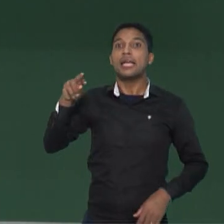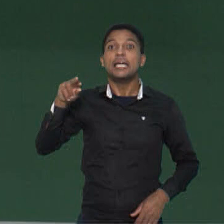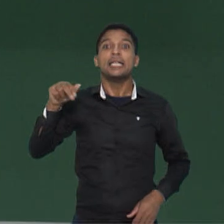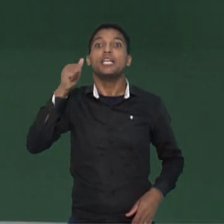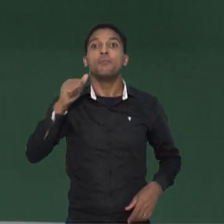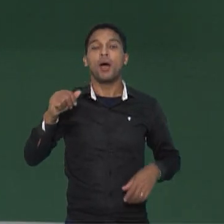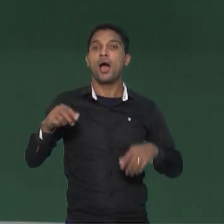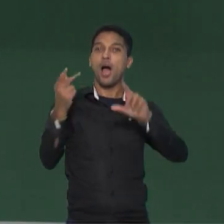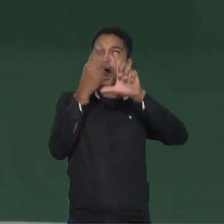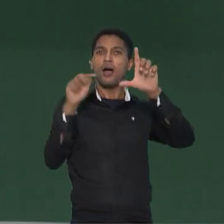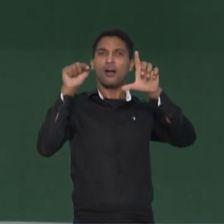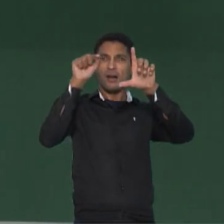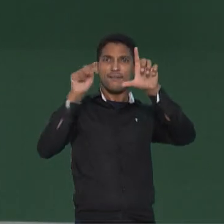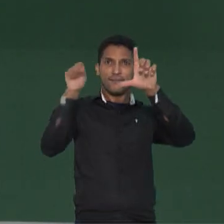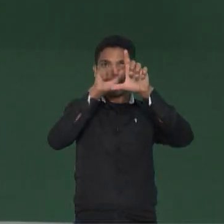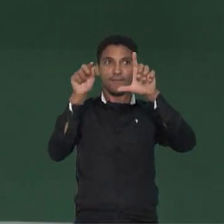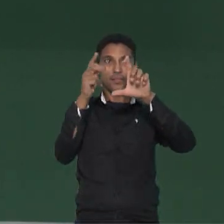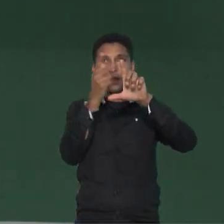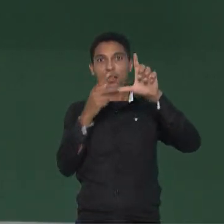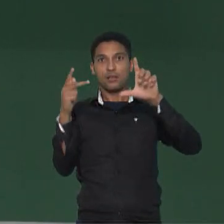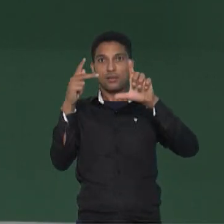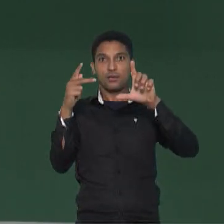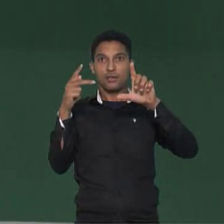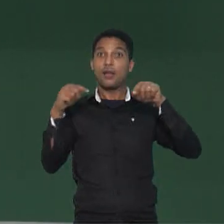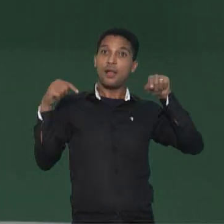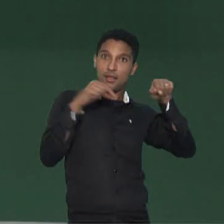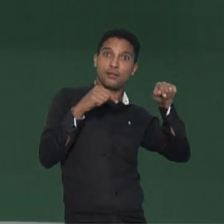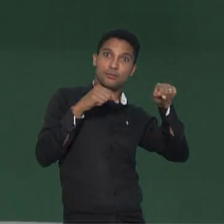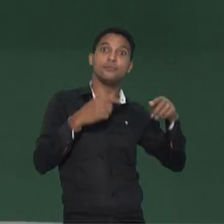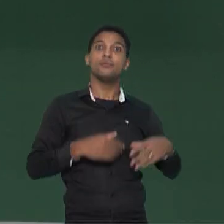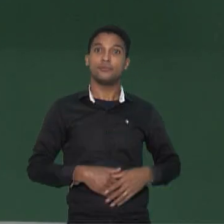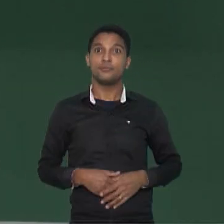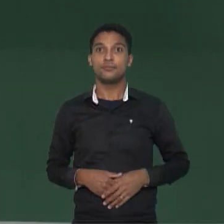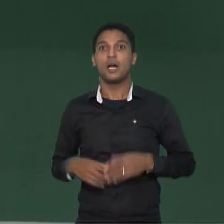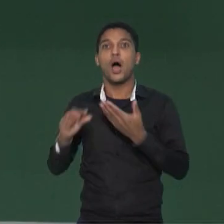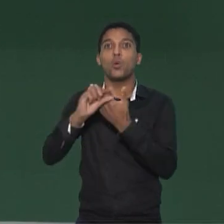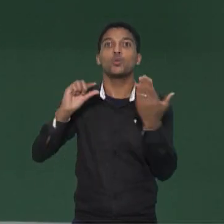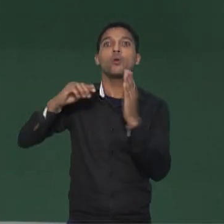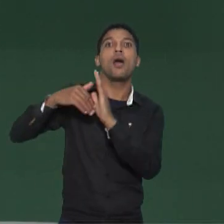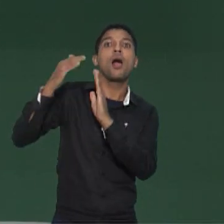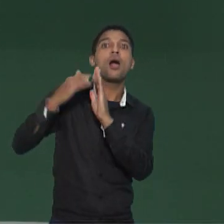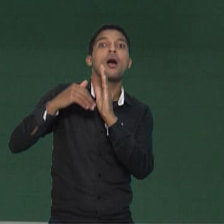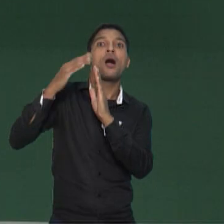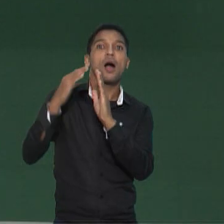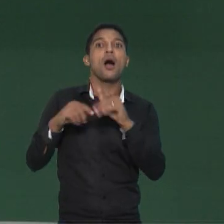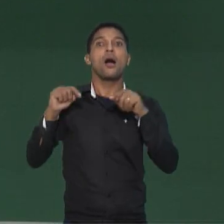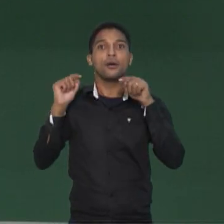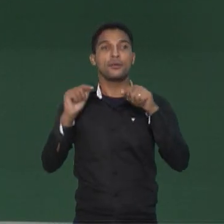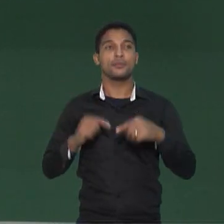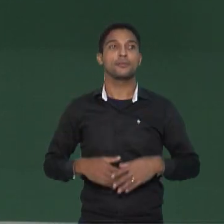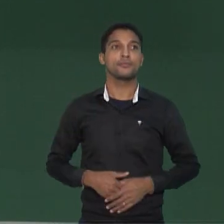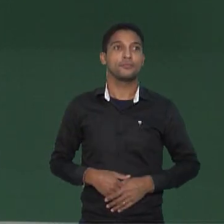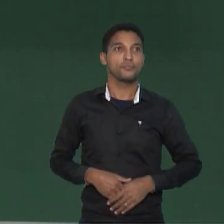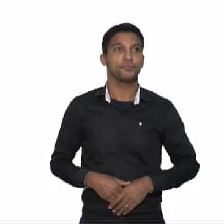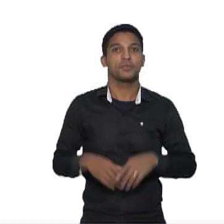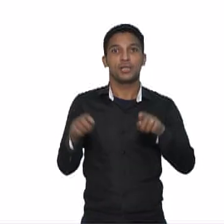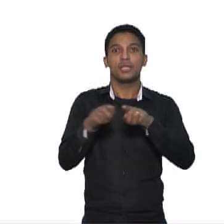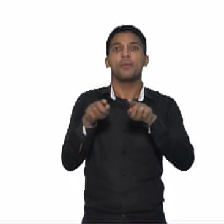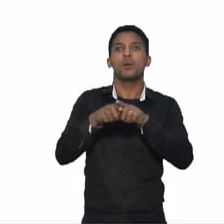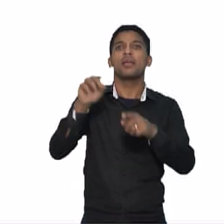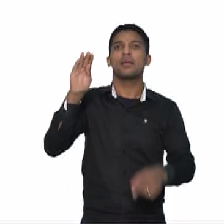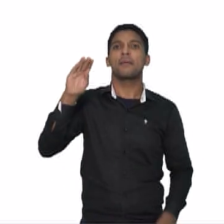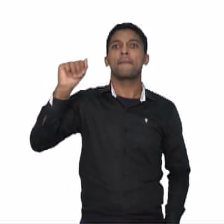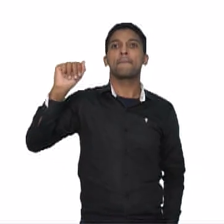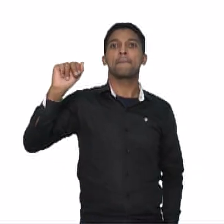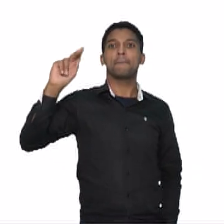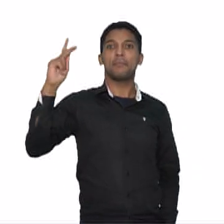detalhe que ele tinha, os mantos aveludados aqui, as cortinas, né, muito bem enriquecidos. Né? Aqui também, a banhista de